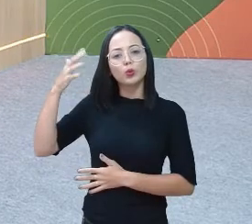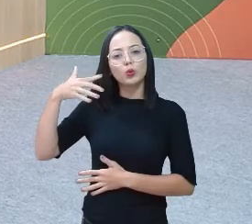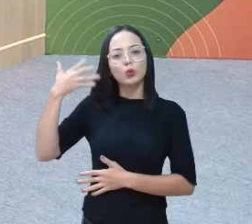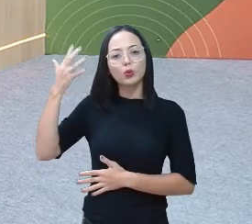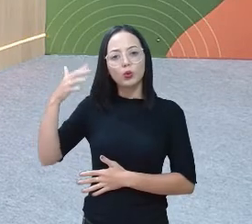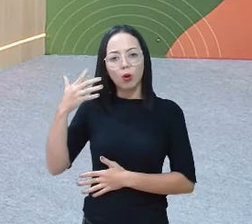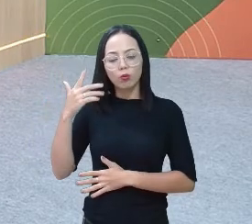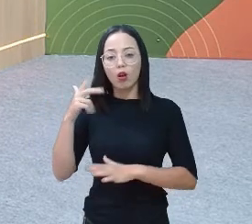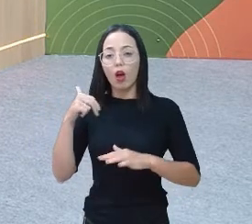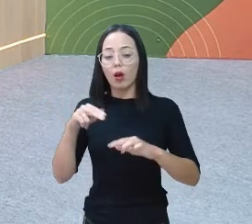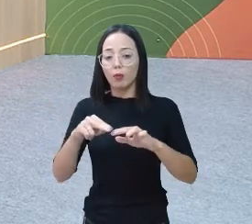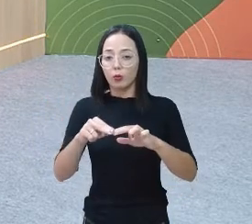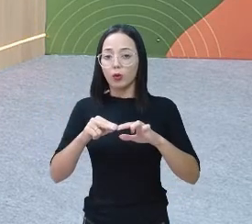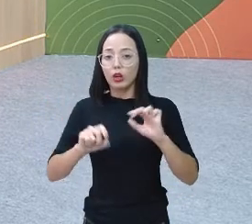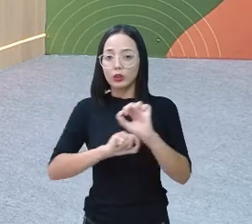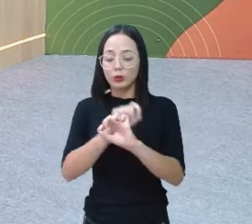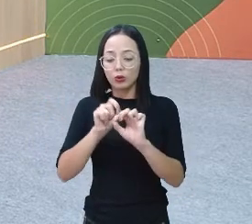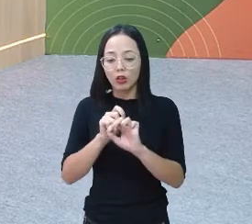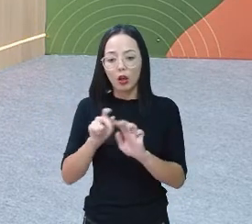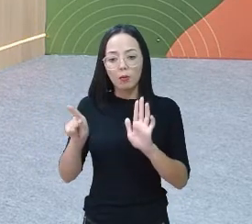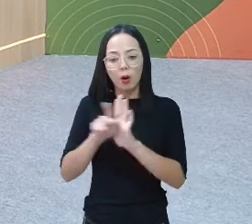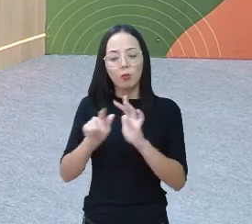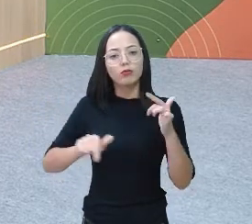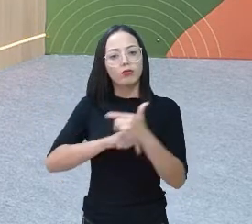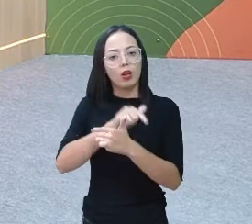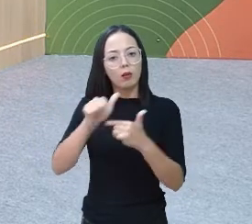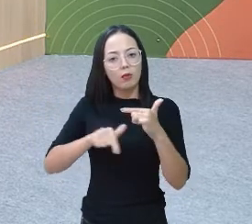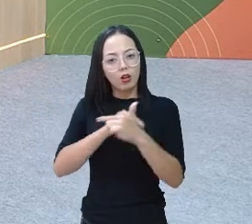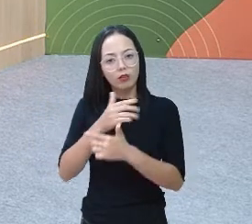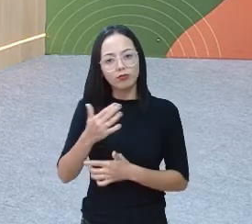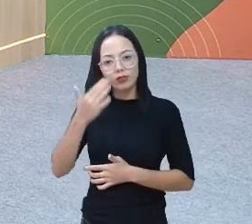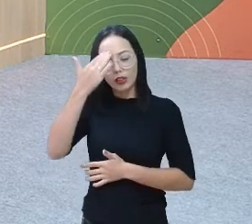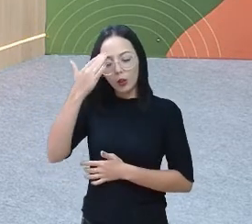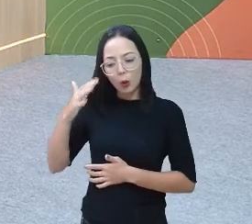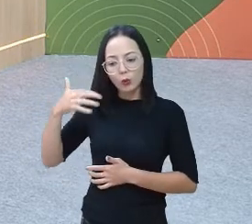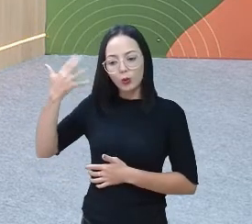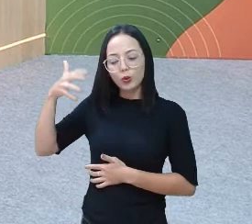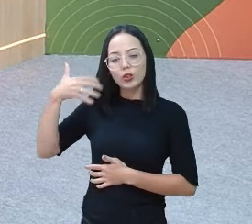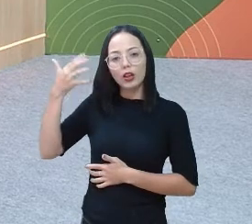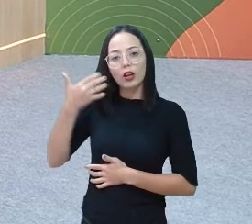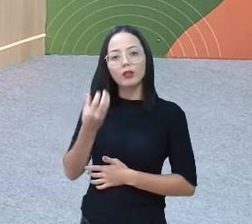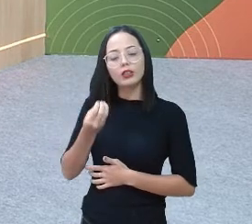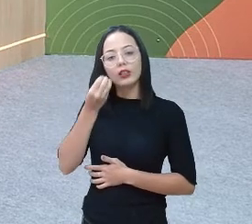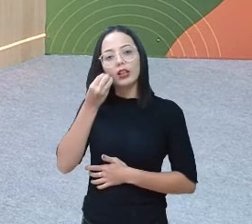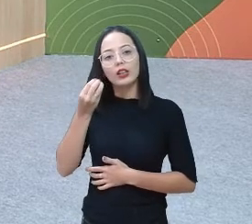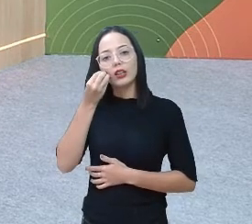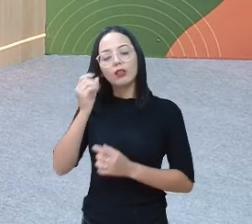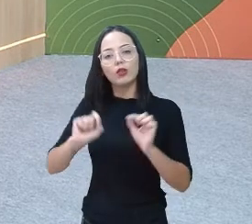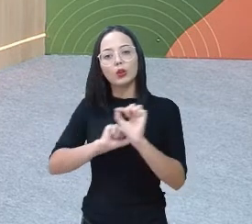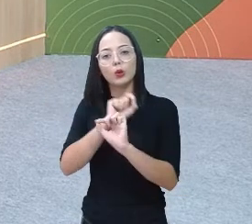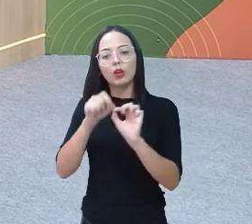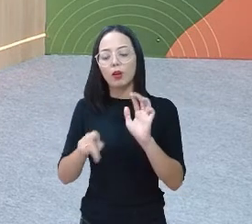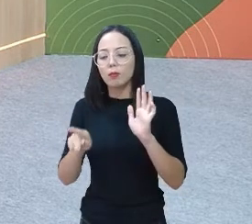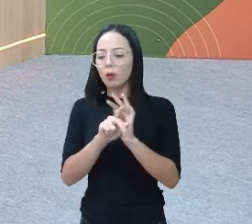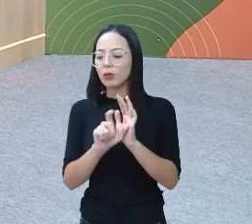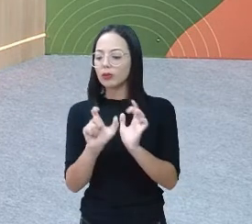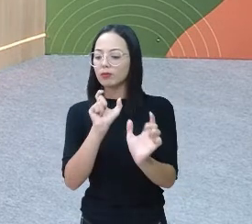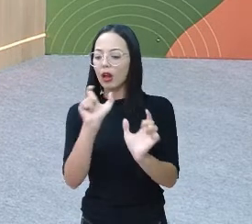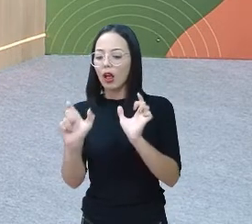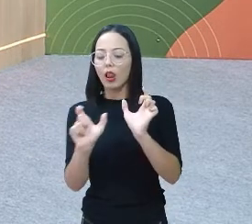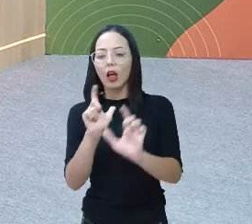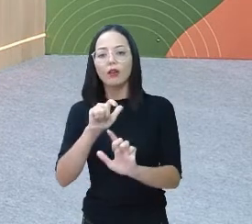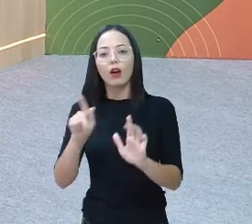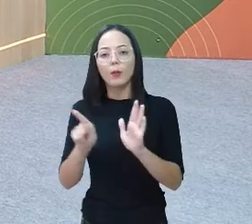isso que as figuras de som vão trabalhar, essa musicalidade, essa tentativa de fazer com que as palavras se